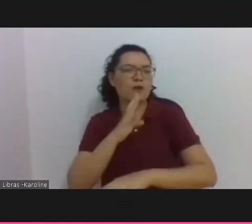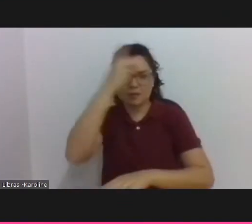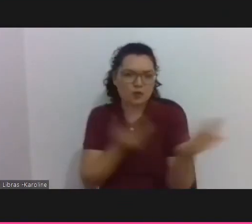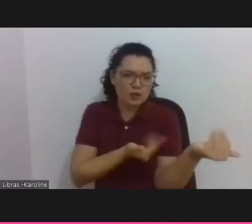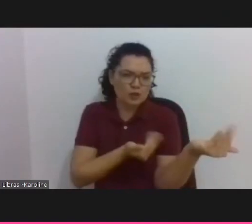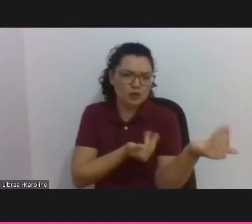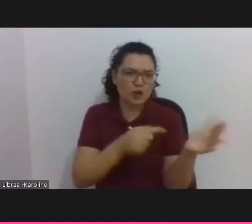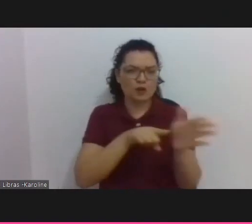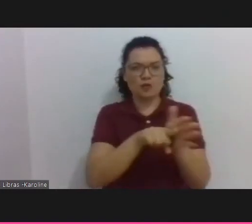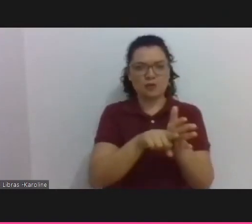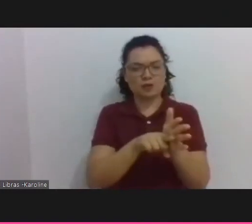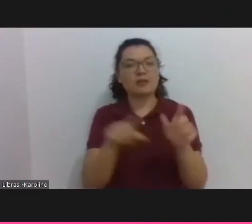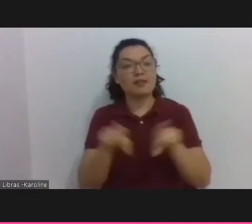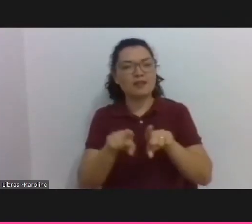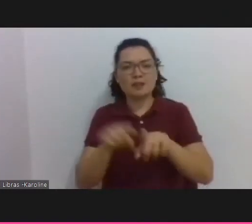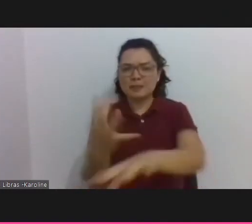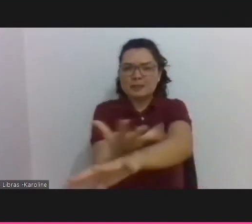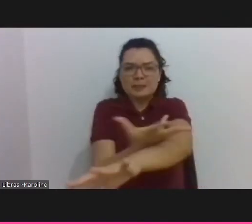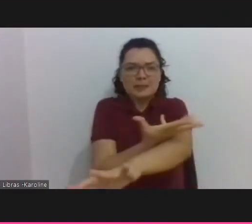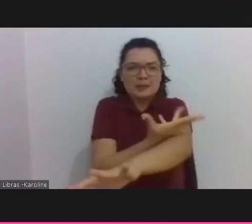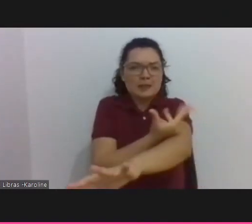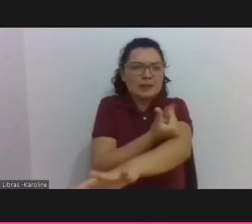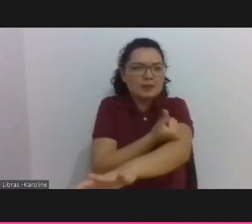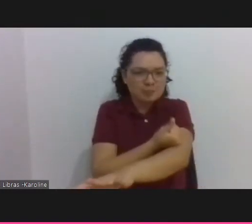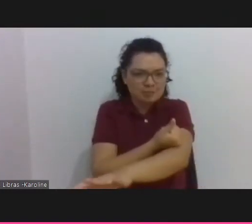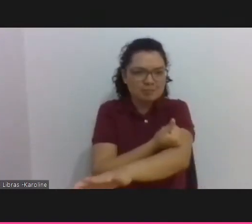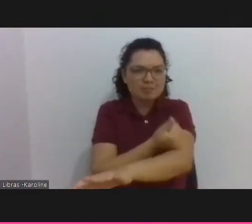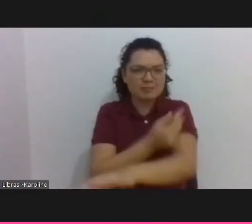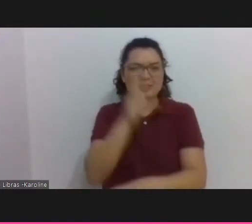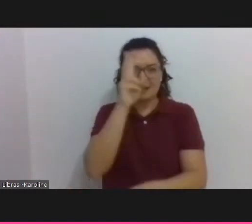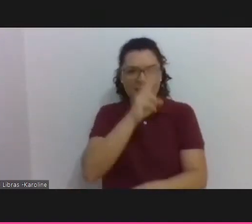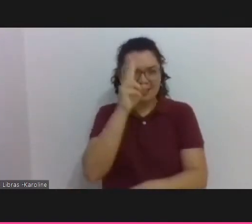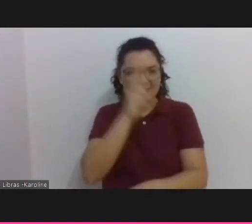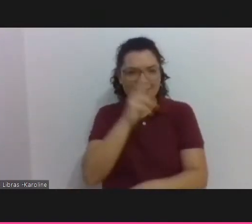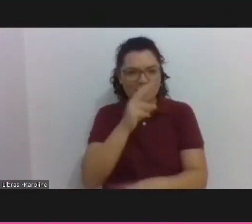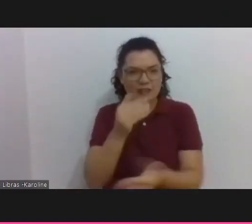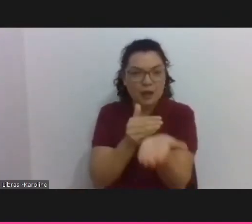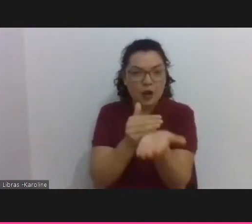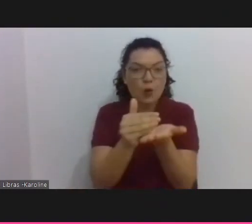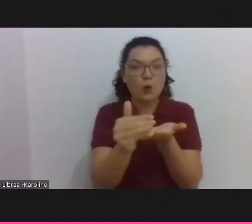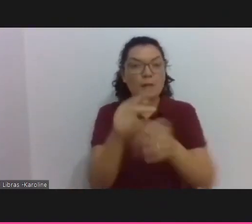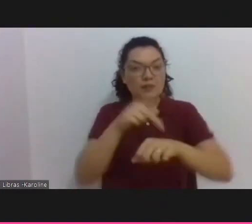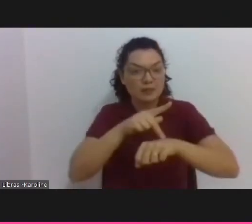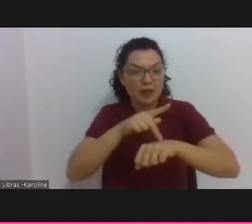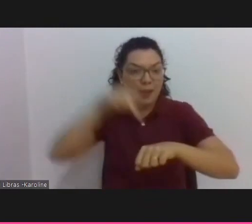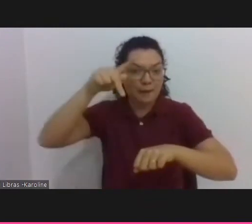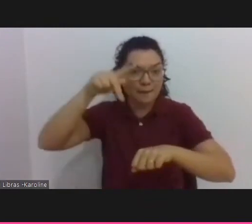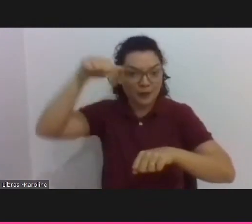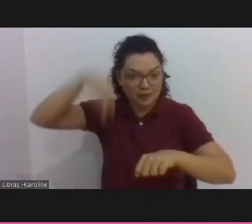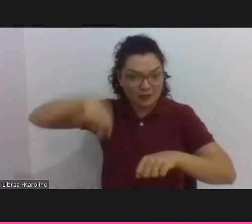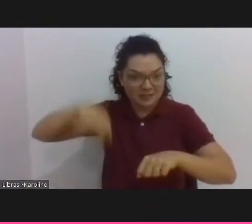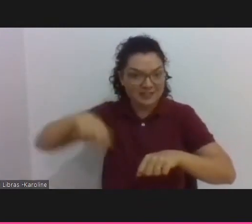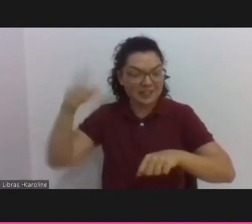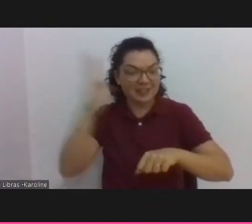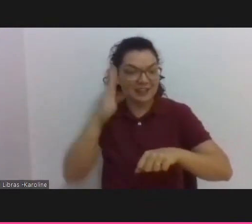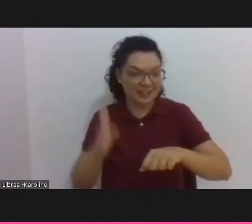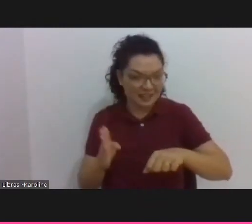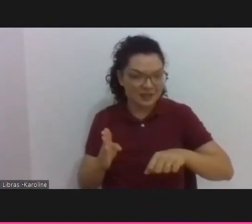a história da pós-graduação brasileira com homenagem prestada aos pioneiros mestrandos da